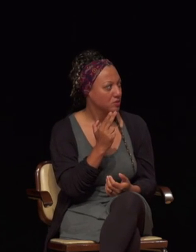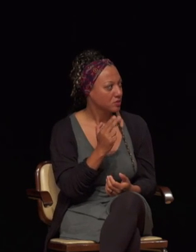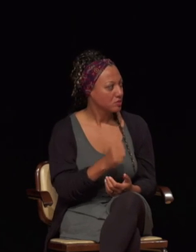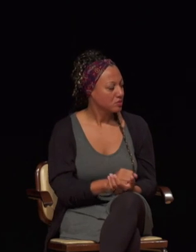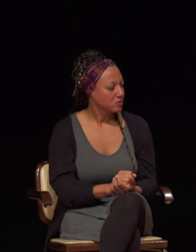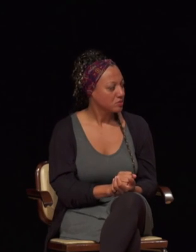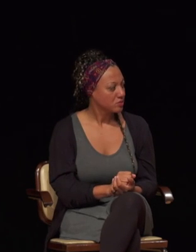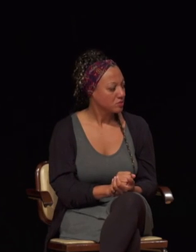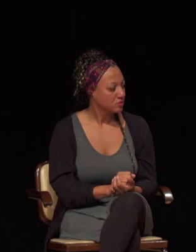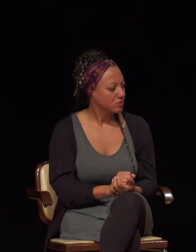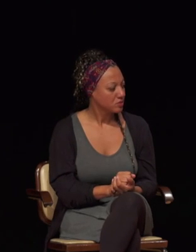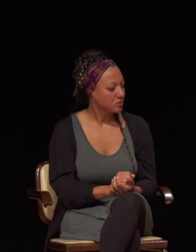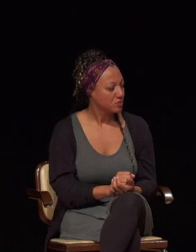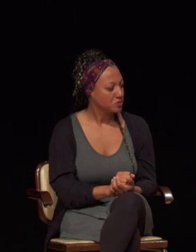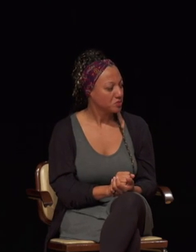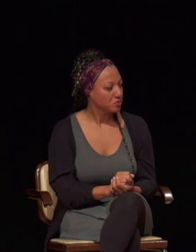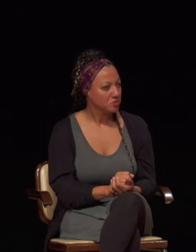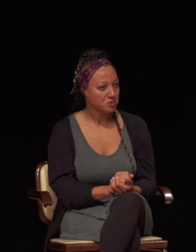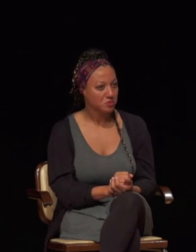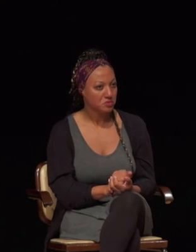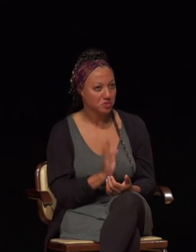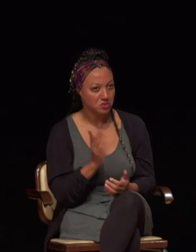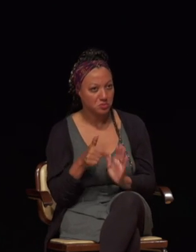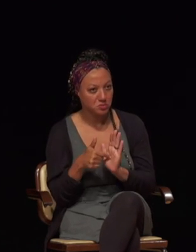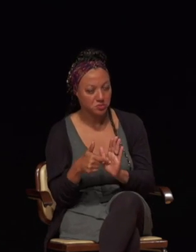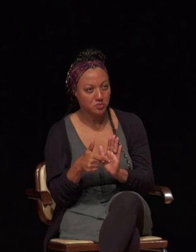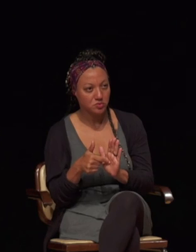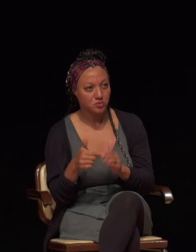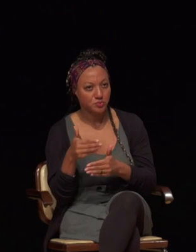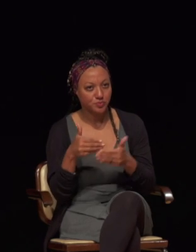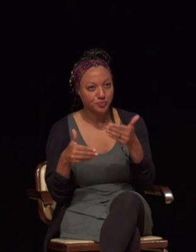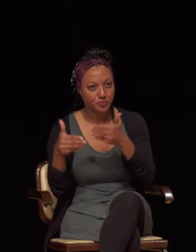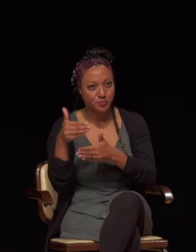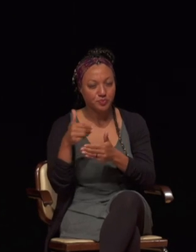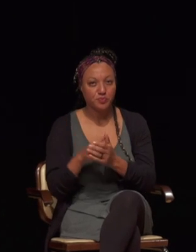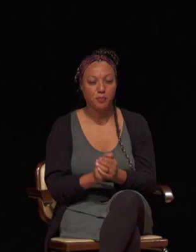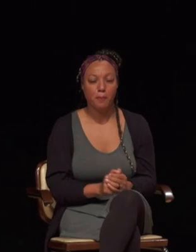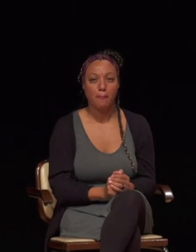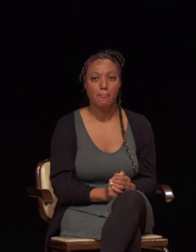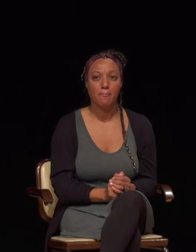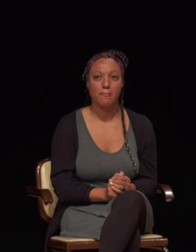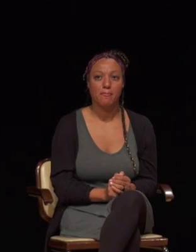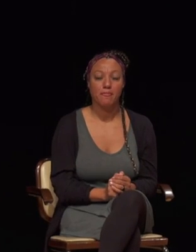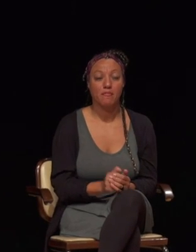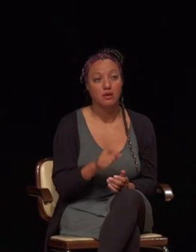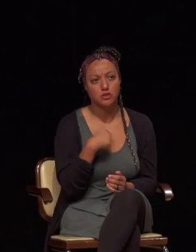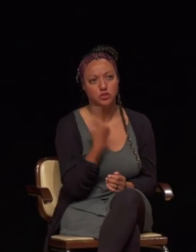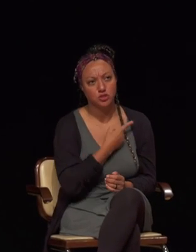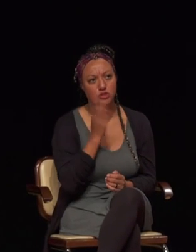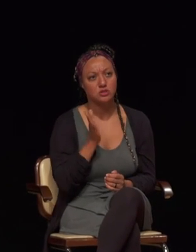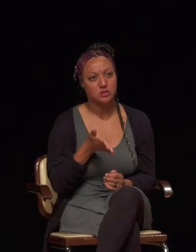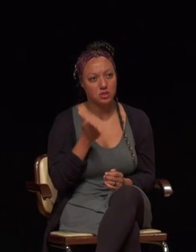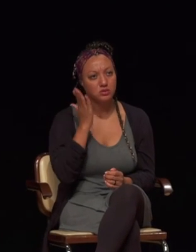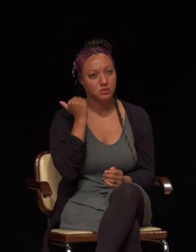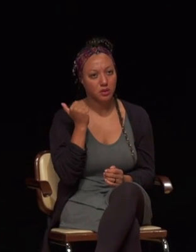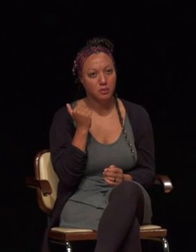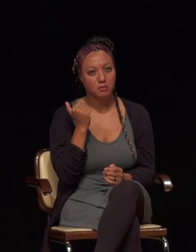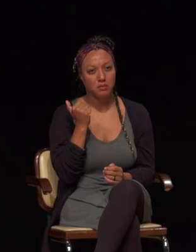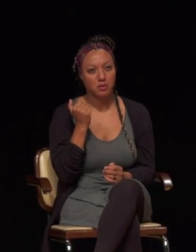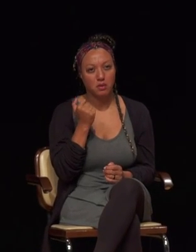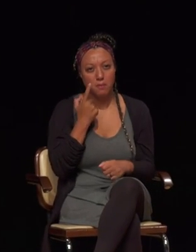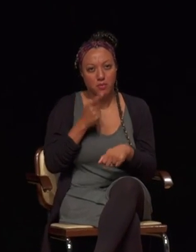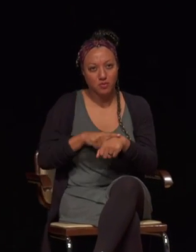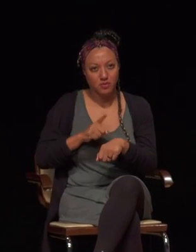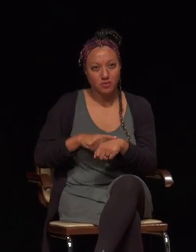sua apresentação diz assim recentemente acho que muitos de nós sabemos vimos essa notícia né recentemente